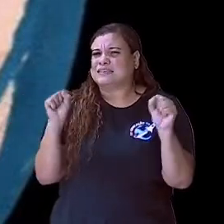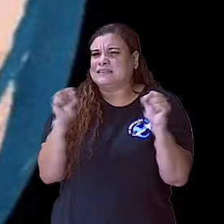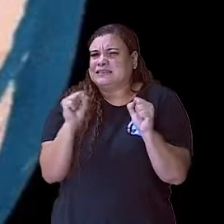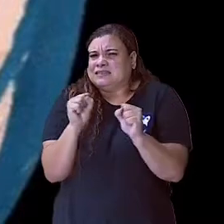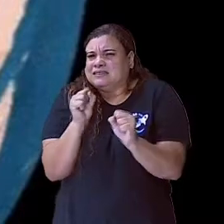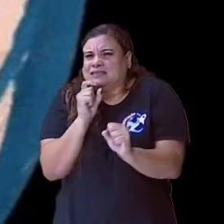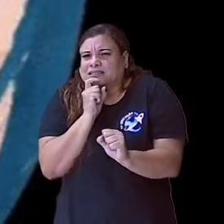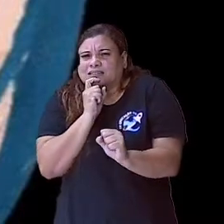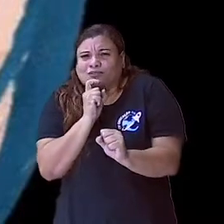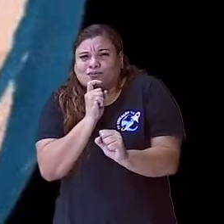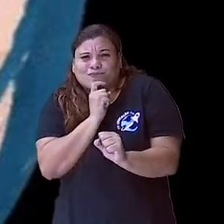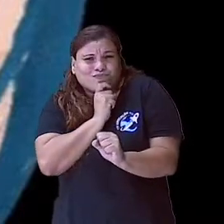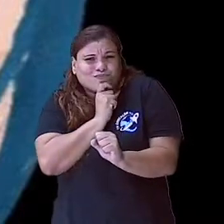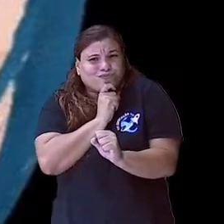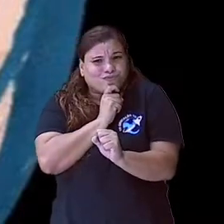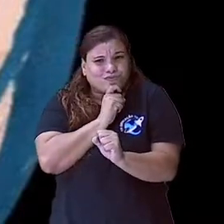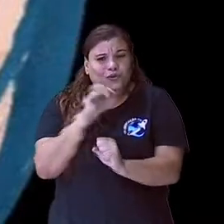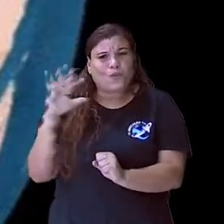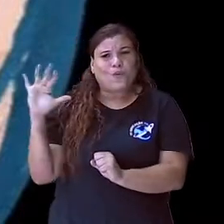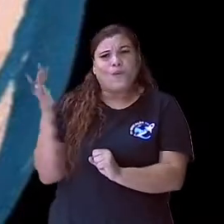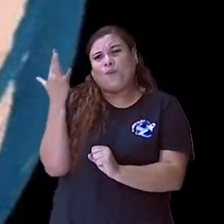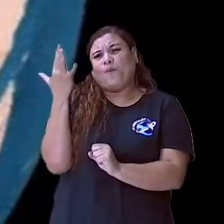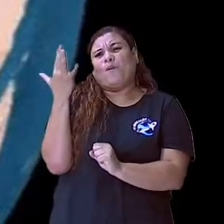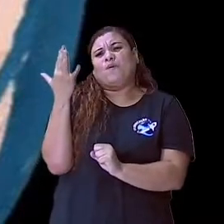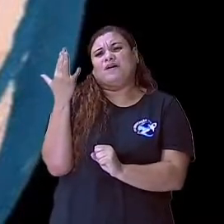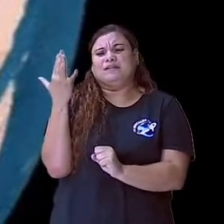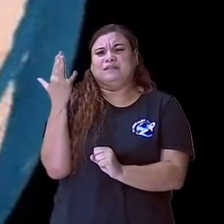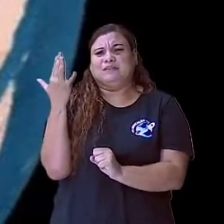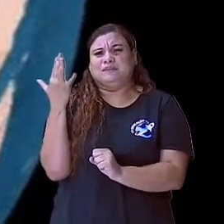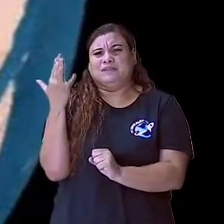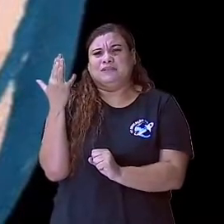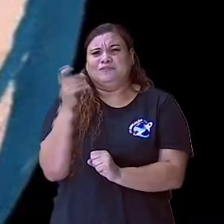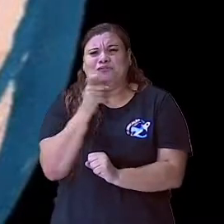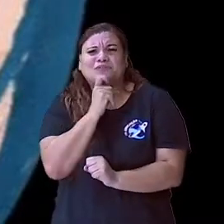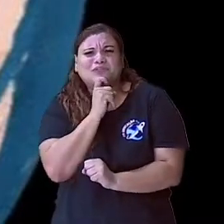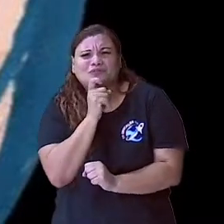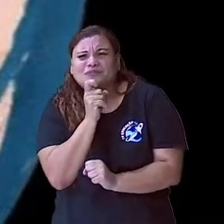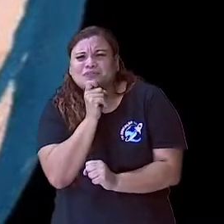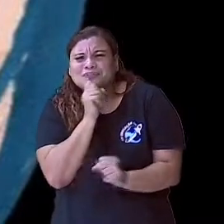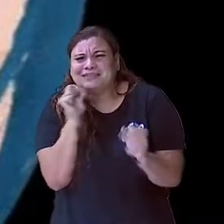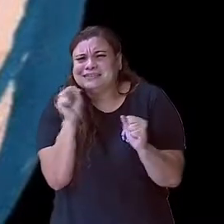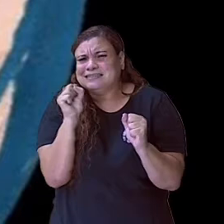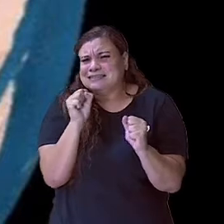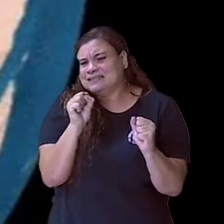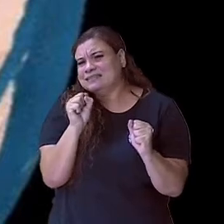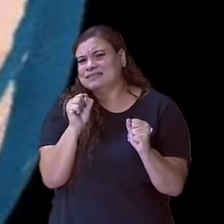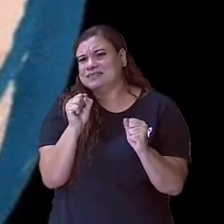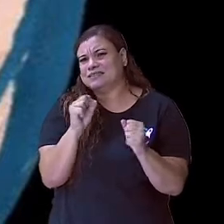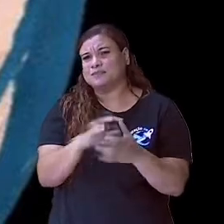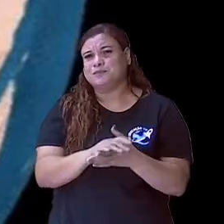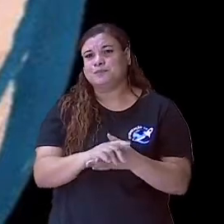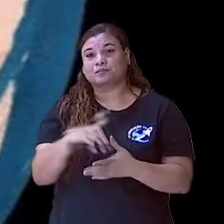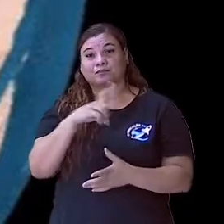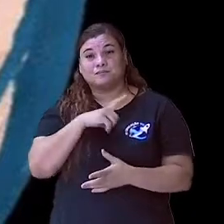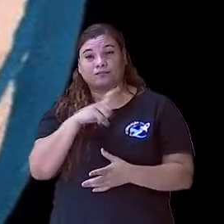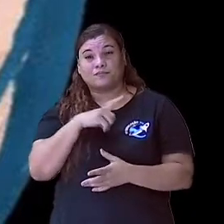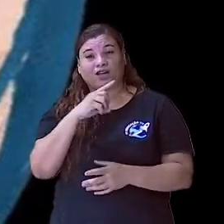que no clima ártico, no clima polar, nós vamos ter os